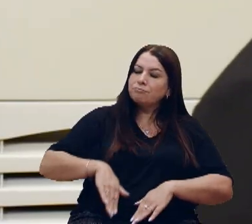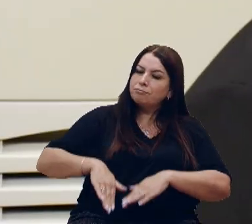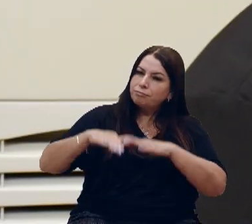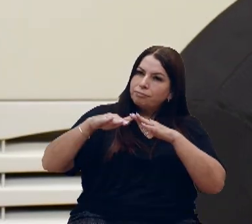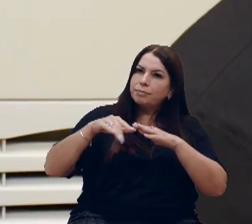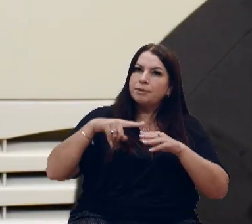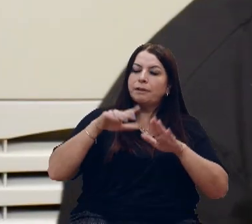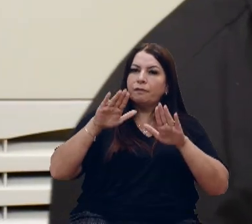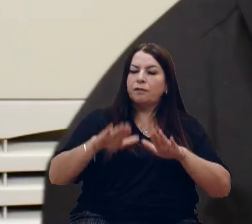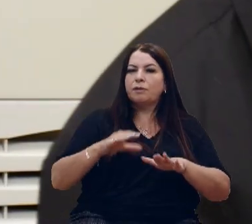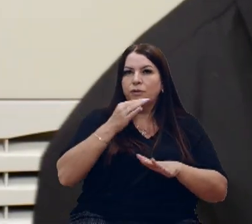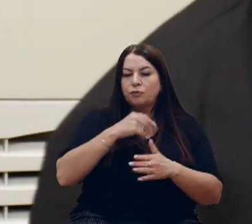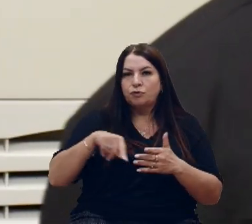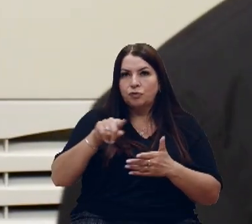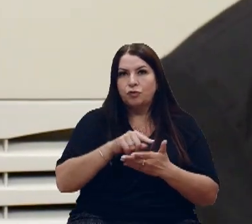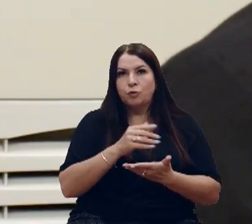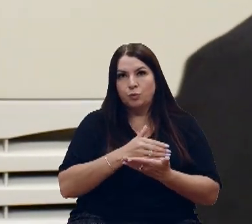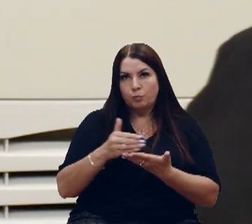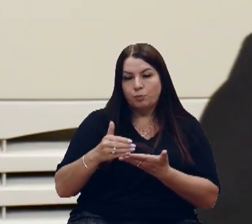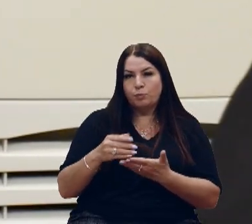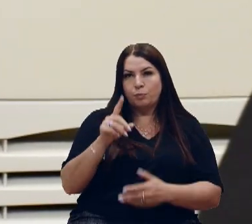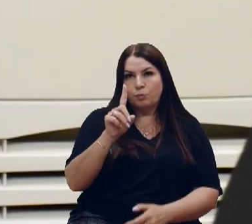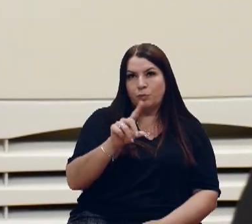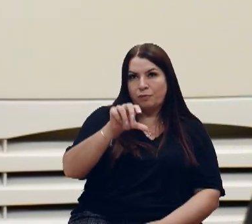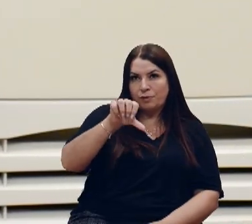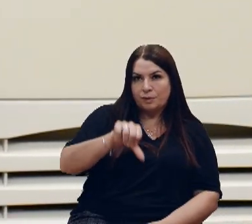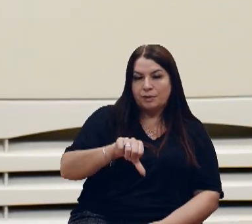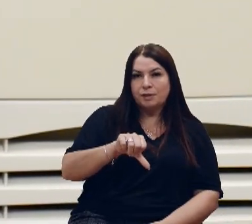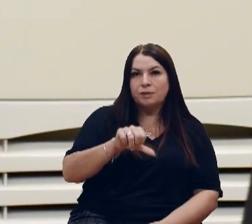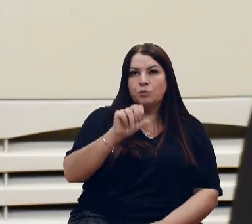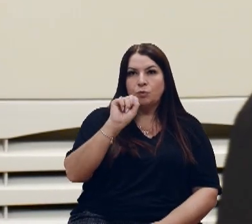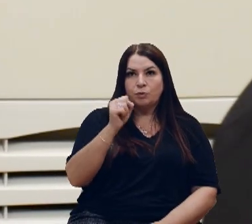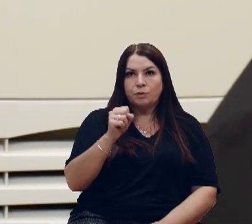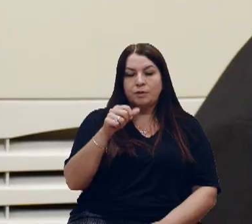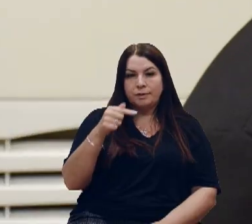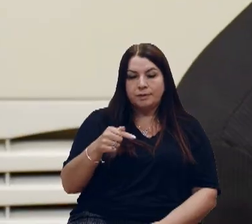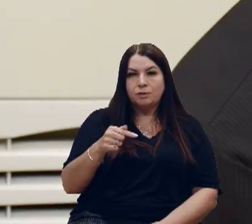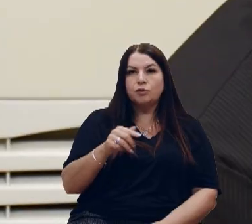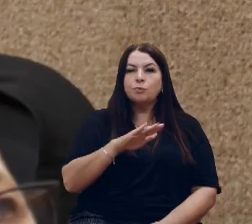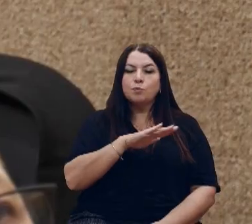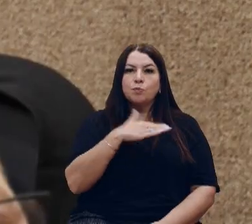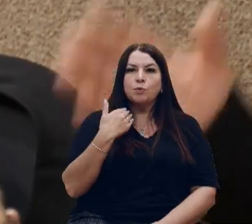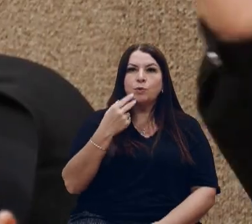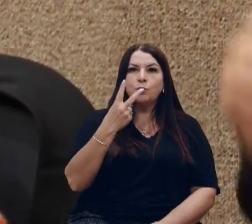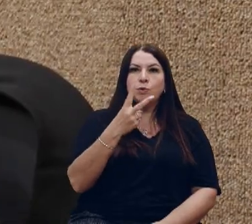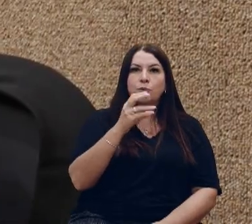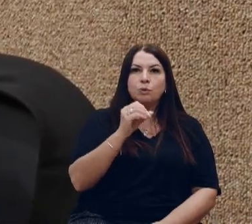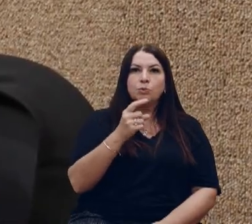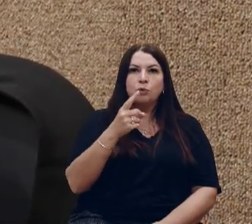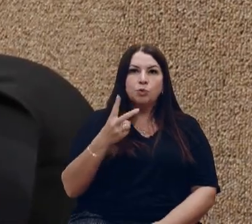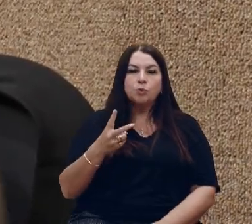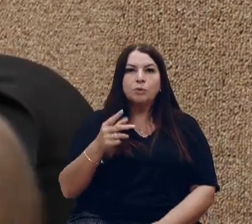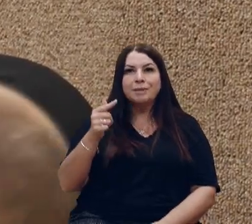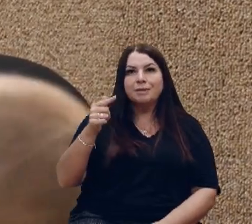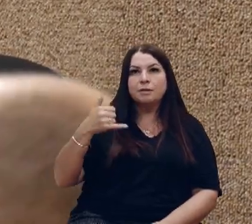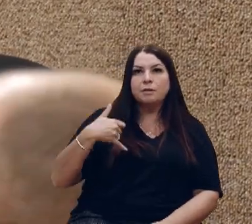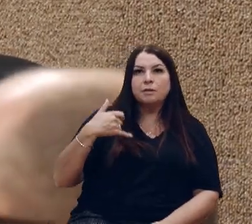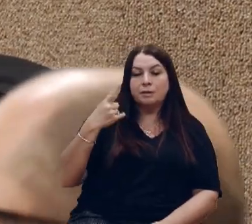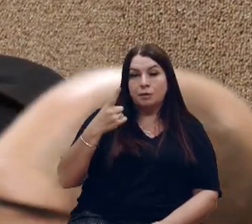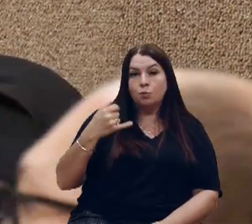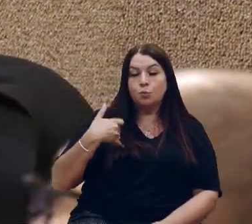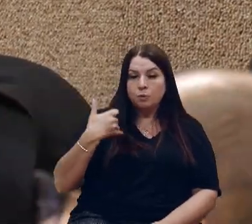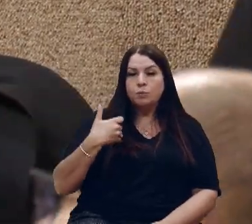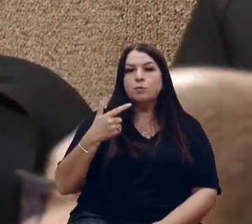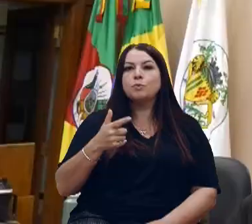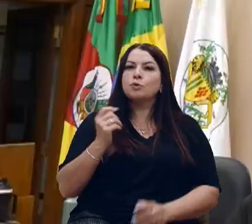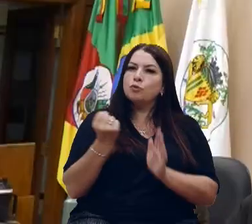se estabeleceu em Caxias do Sul a partir de 1987. Ele faleceu em 2012, aos 71 anos, deixando então